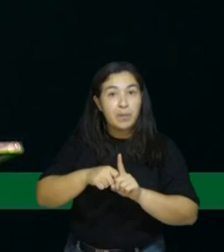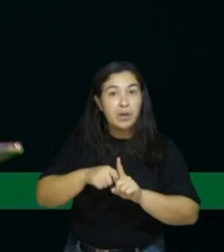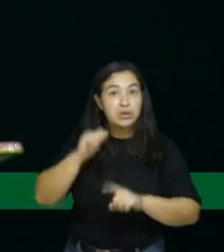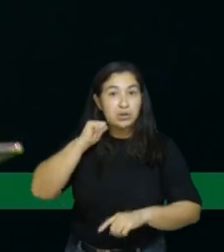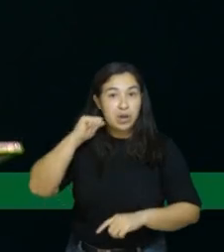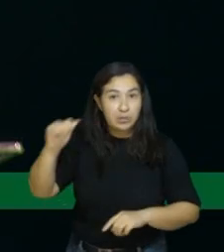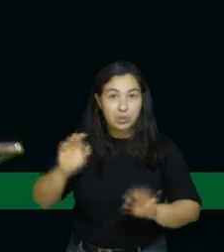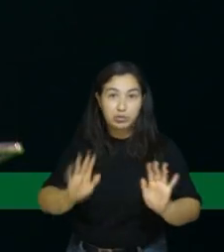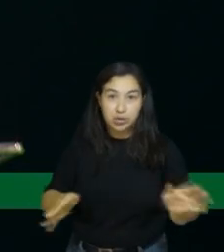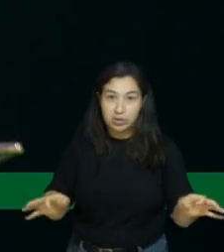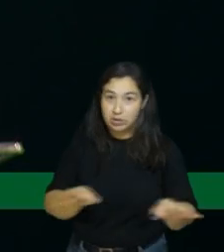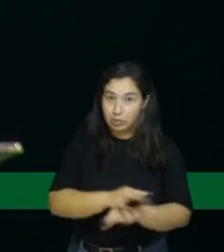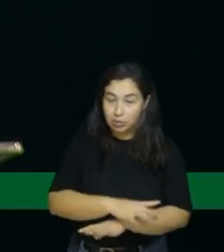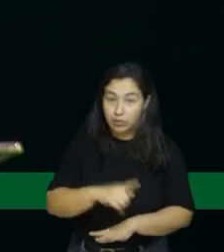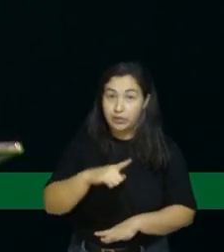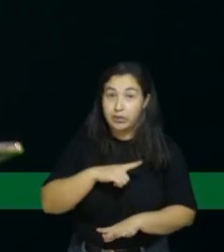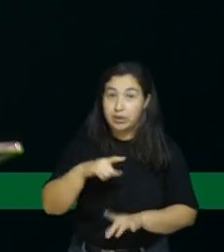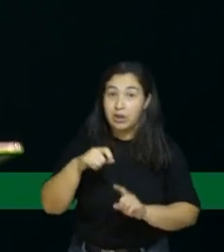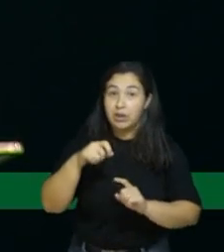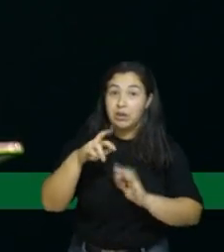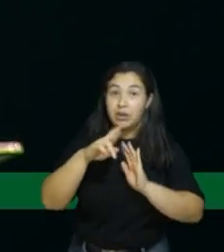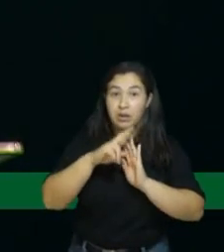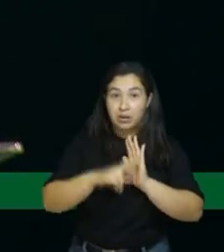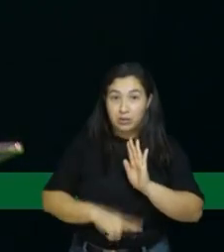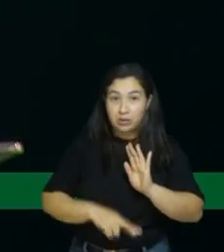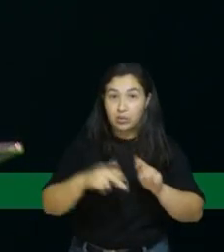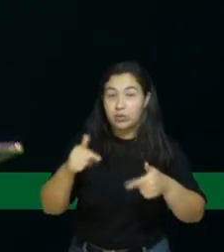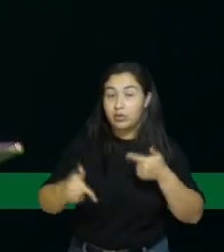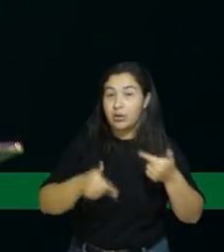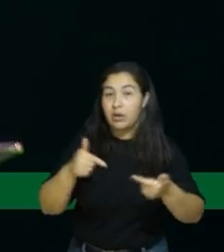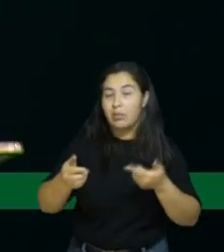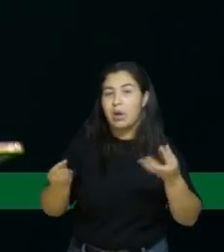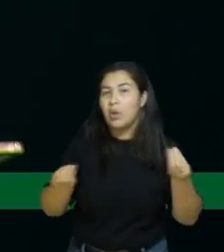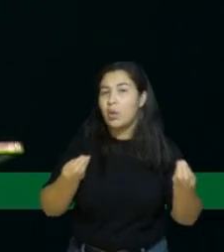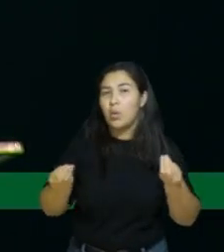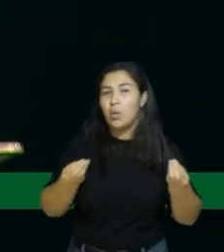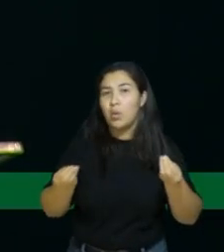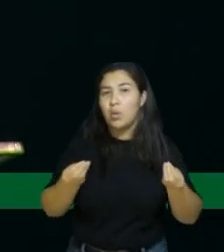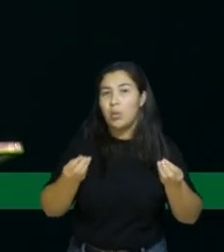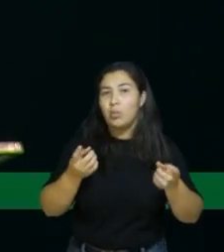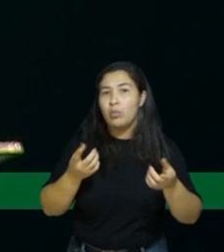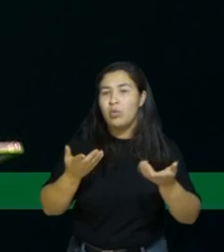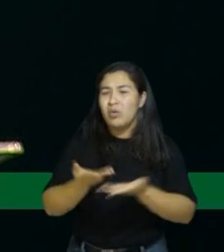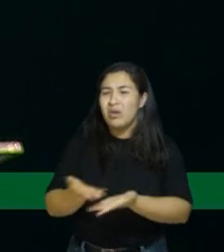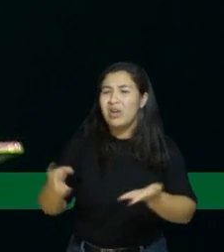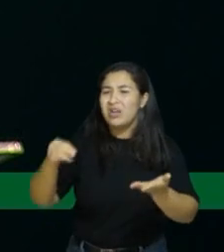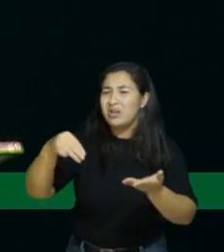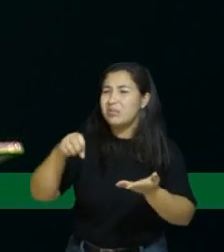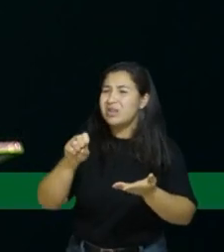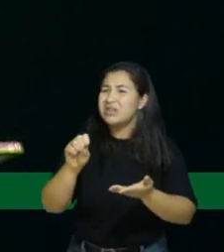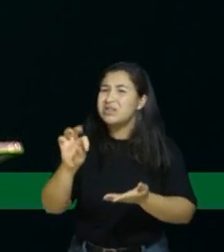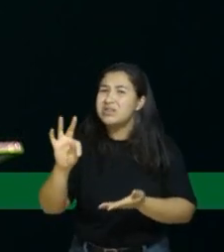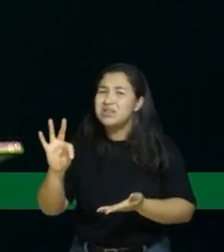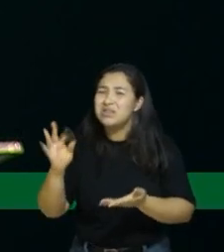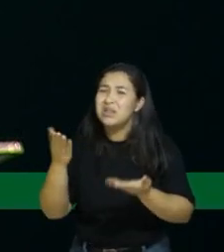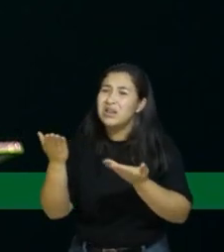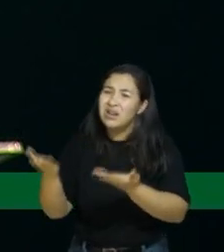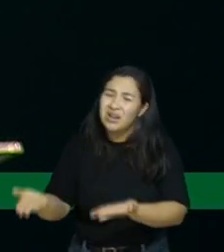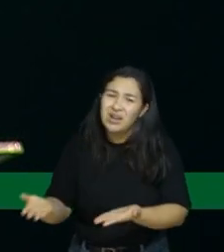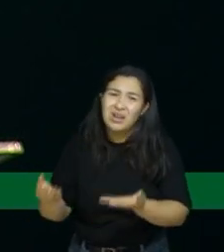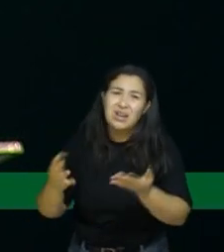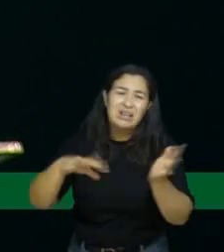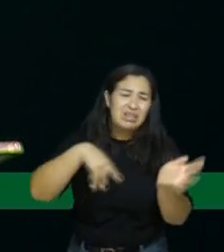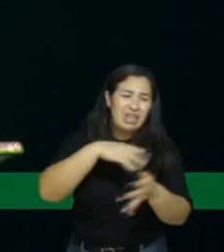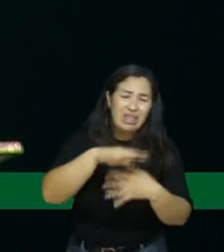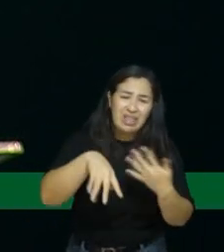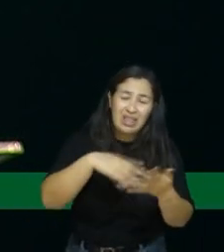temos o relatório do do trabalho né do incômodo que o MST produziu a nível de Brasil